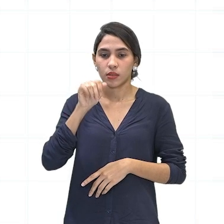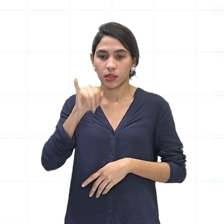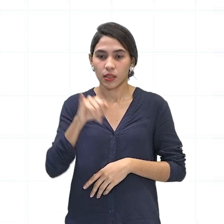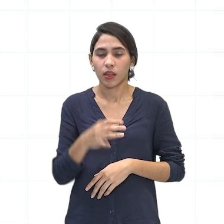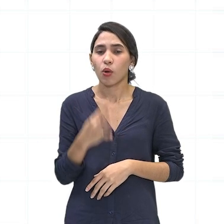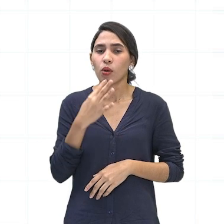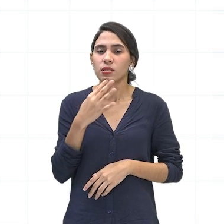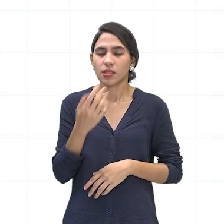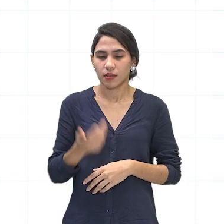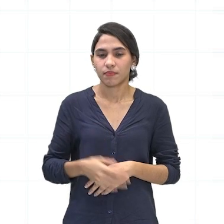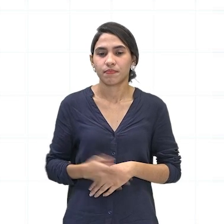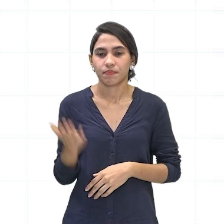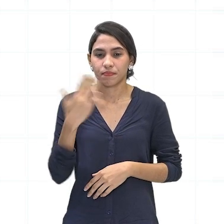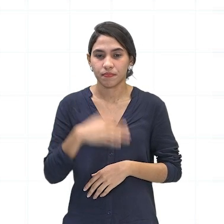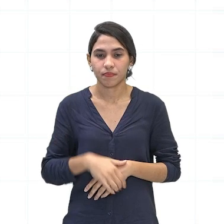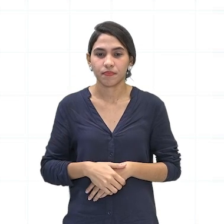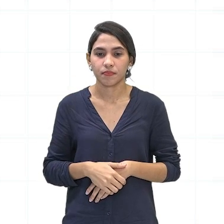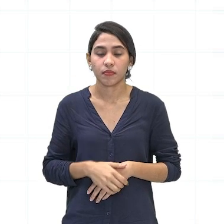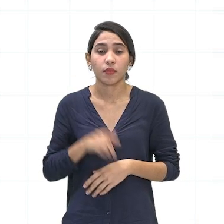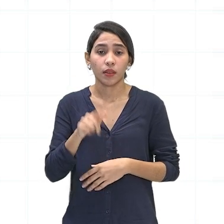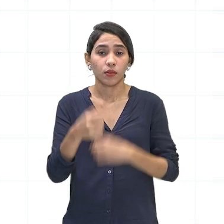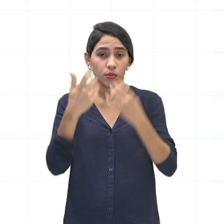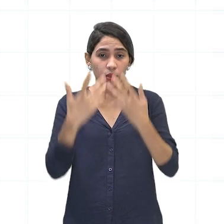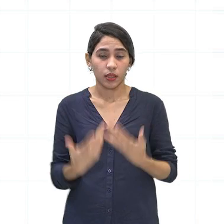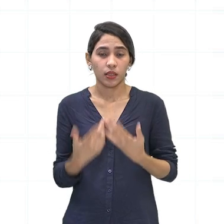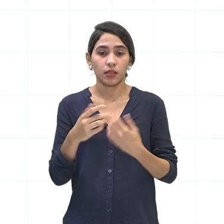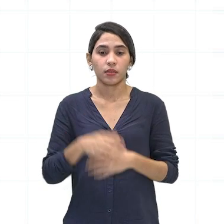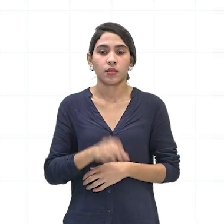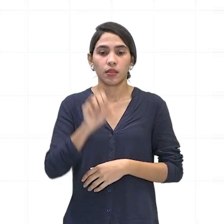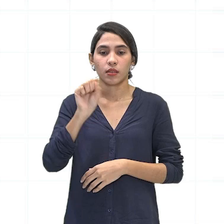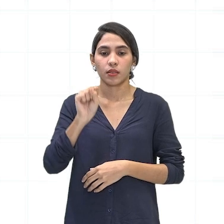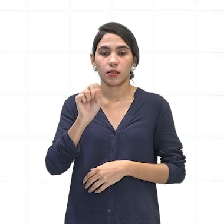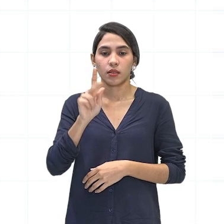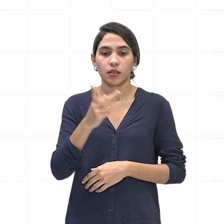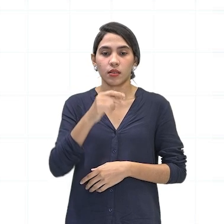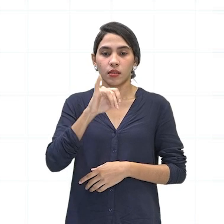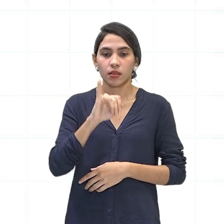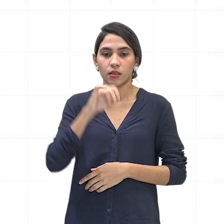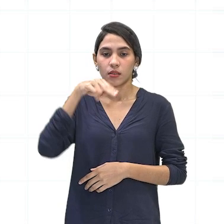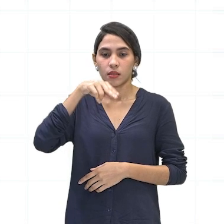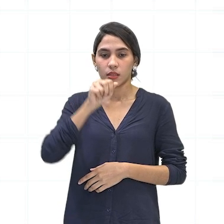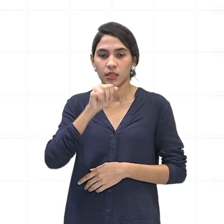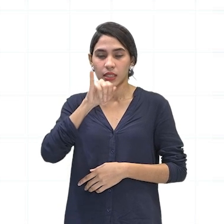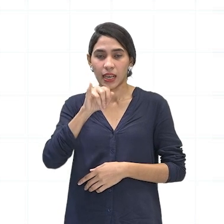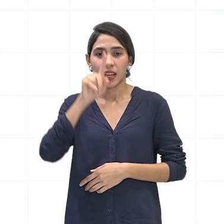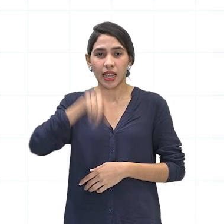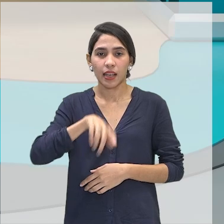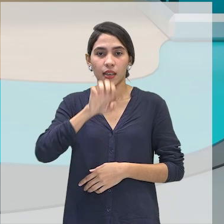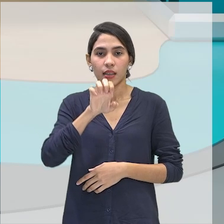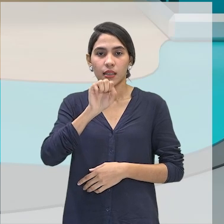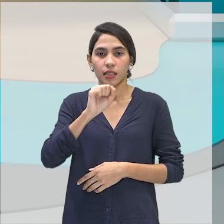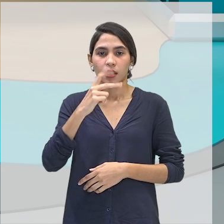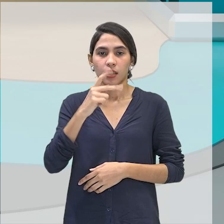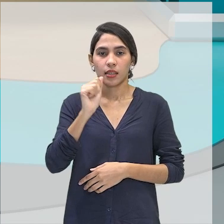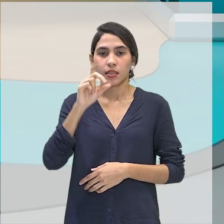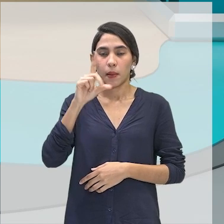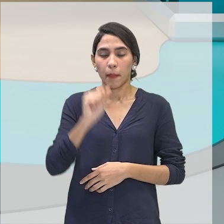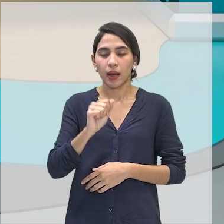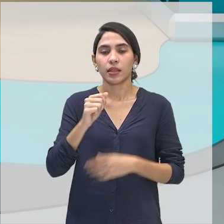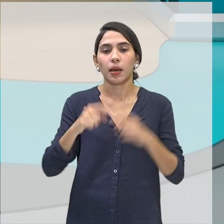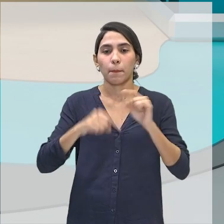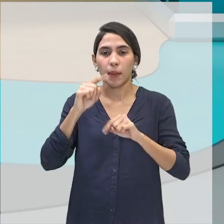shinai? Então, como eu falei para vocês, a shinai aí é a nossa espada de bambu, que ela